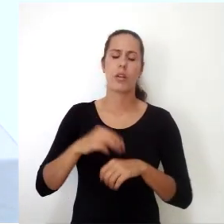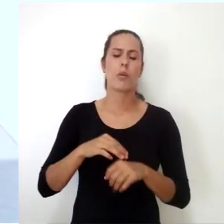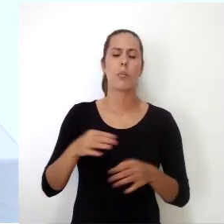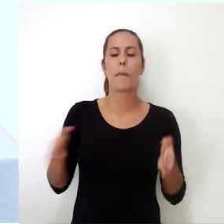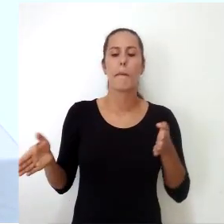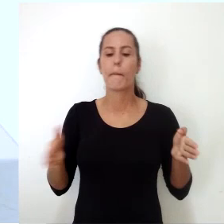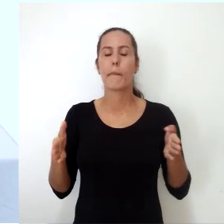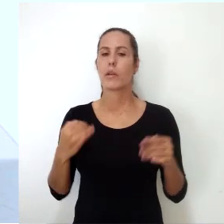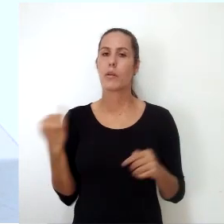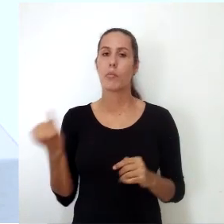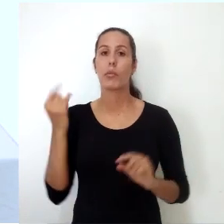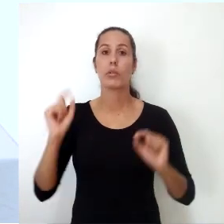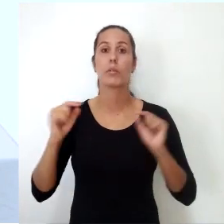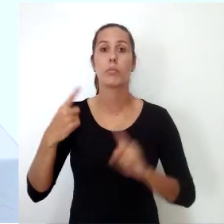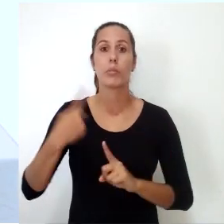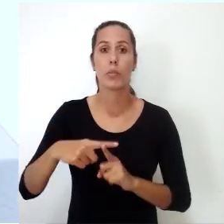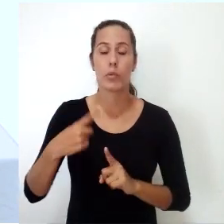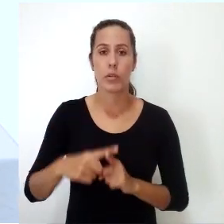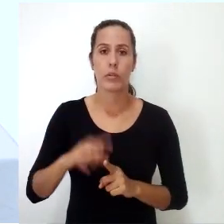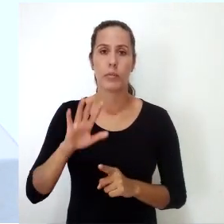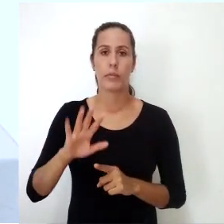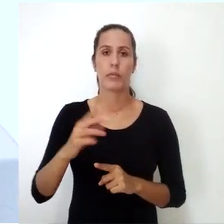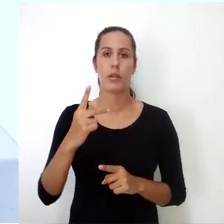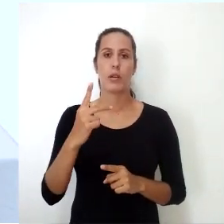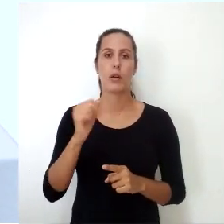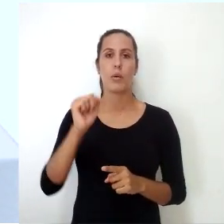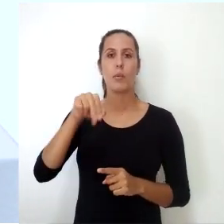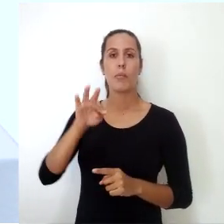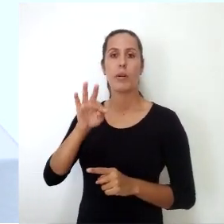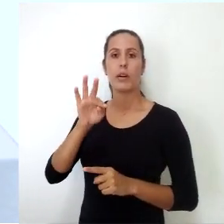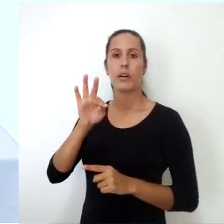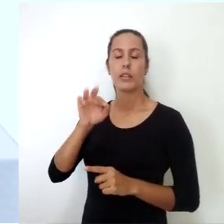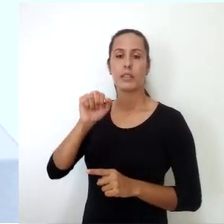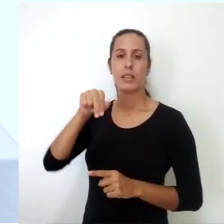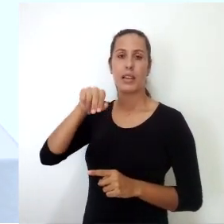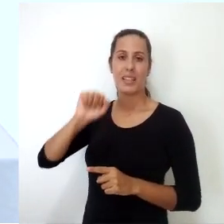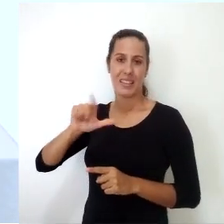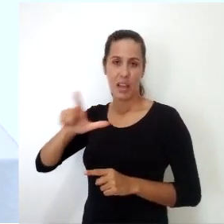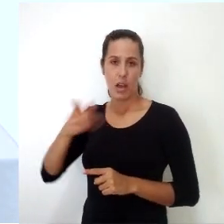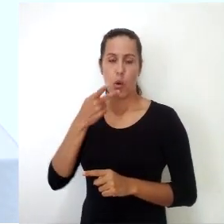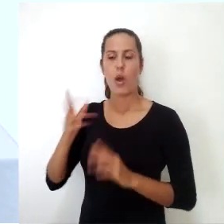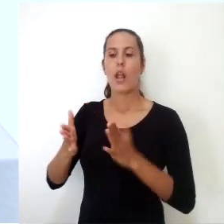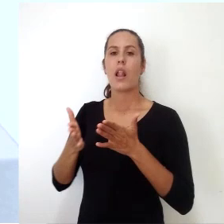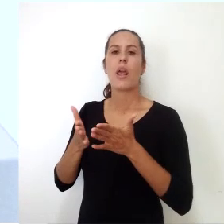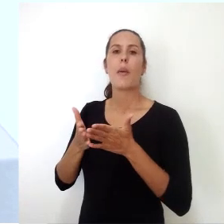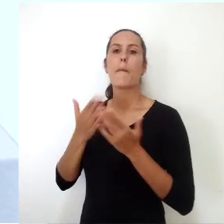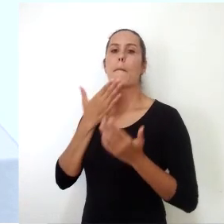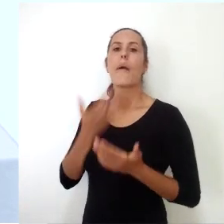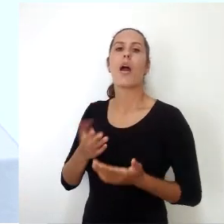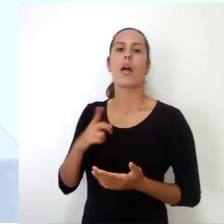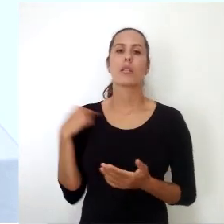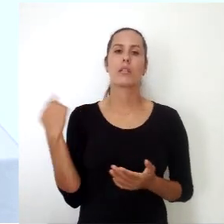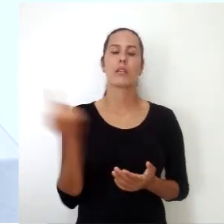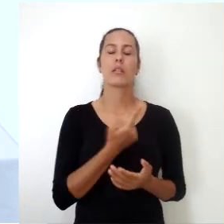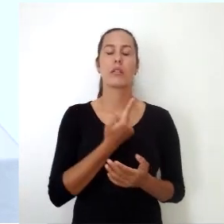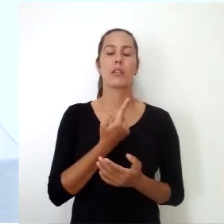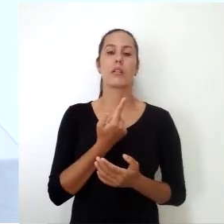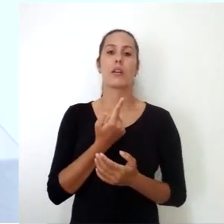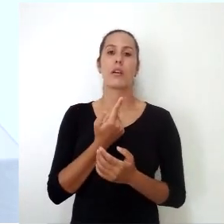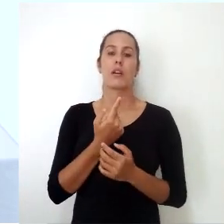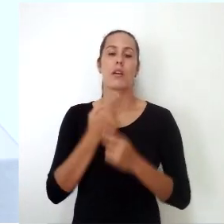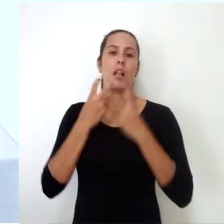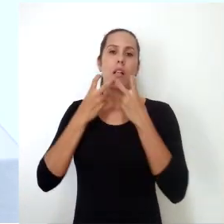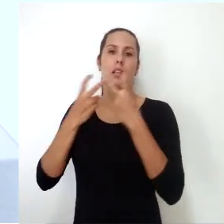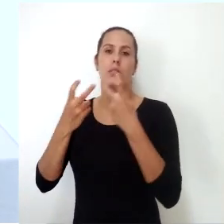importante. Por quê? O Pantanal, ele pede socorro. Quando eu falo do Pantanal, estou falando de uns biomas